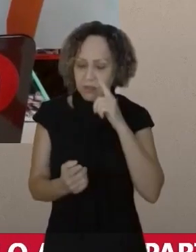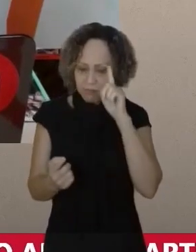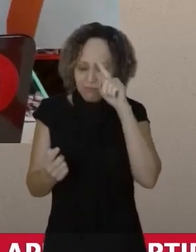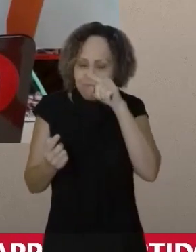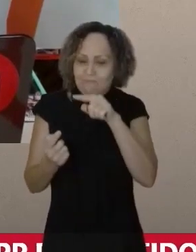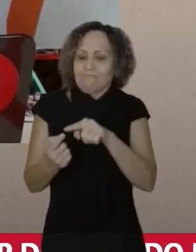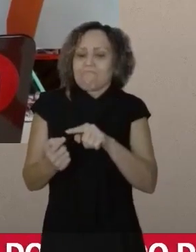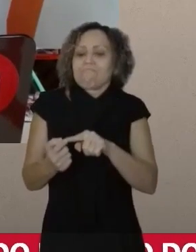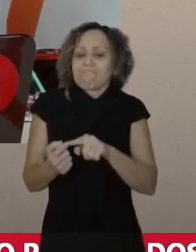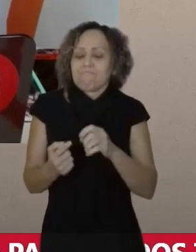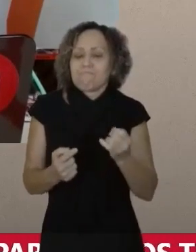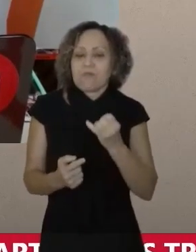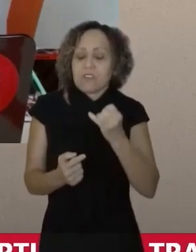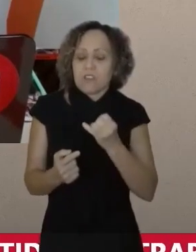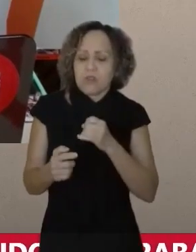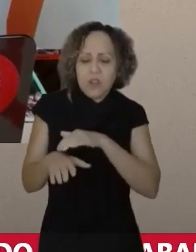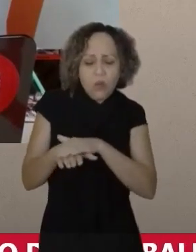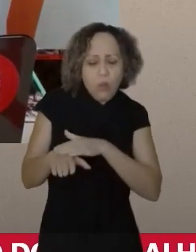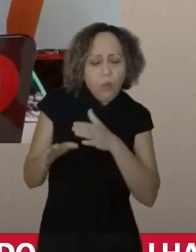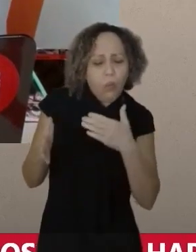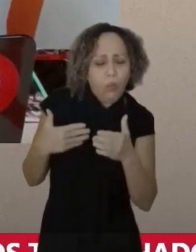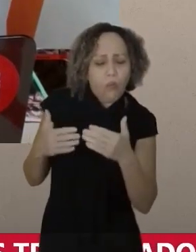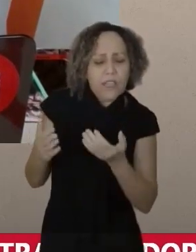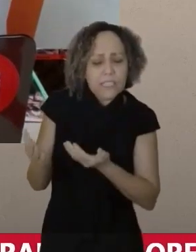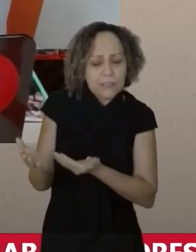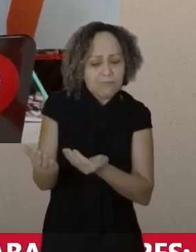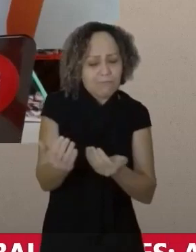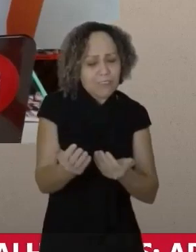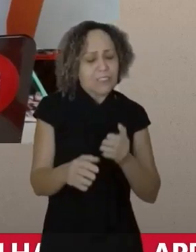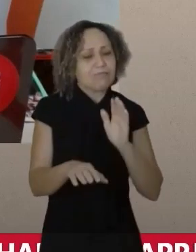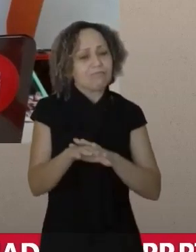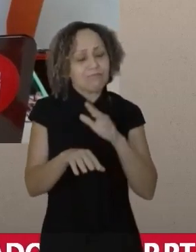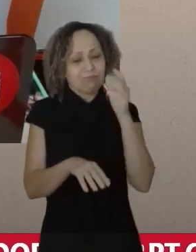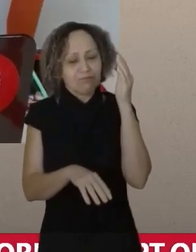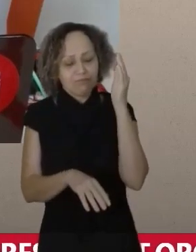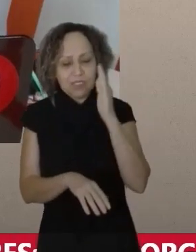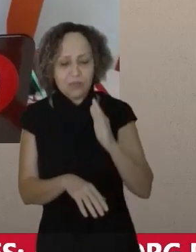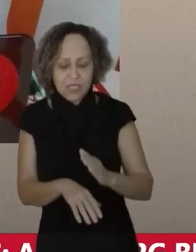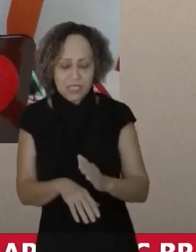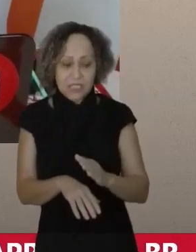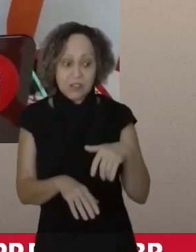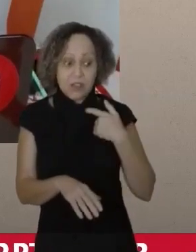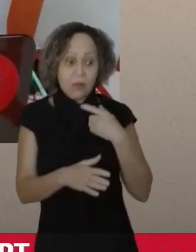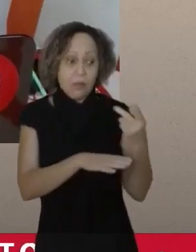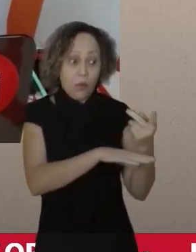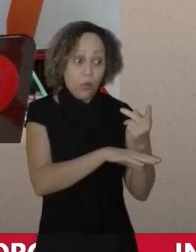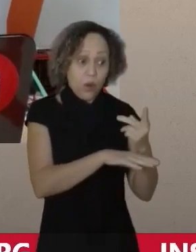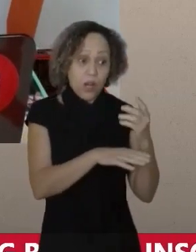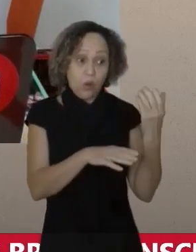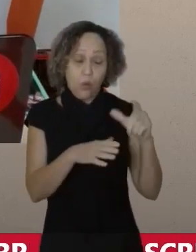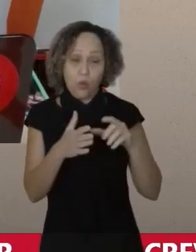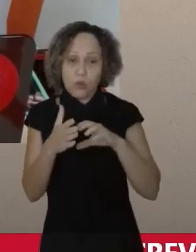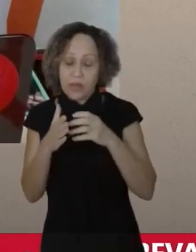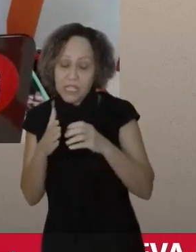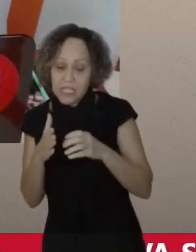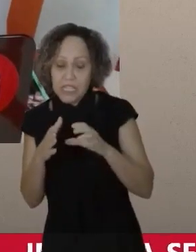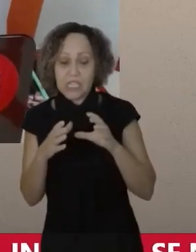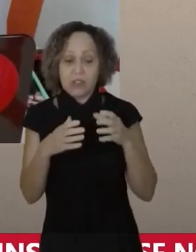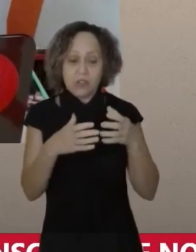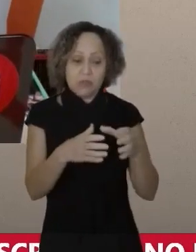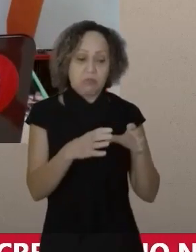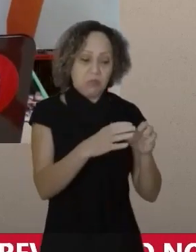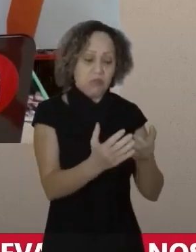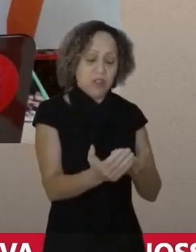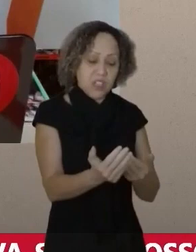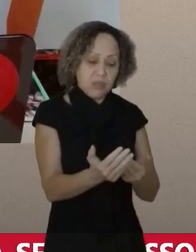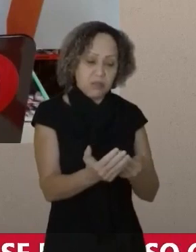poder conversar com a juventude brasileira. Nós já estamos procurando os outros partidos, outras frentes de luta de juventude que são parceiras,